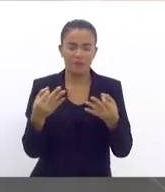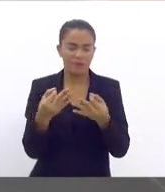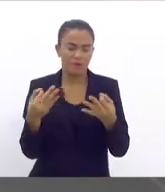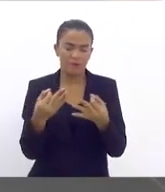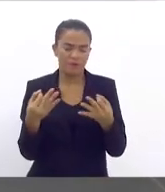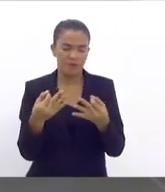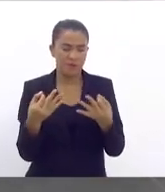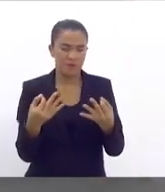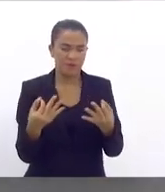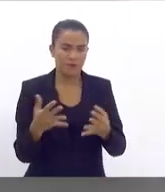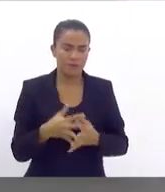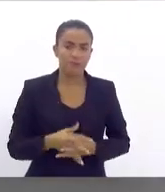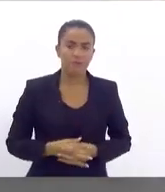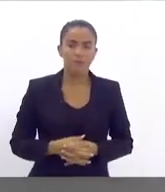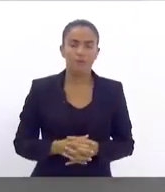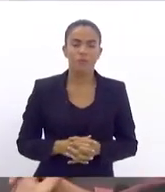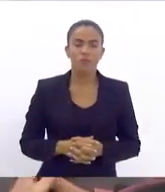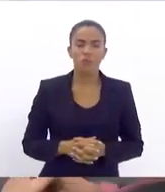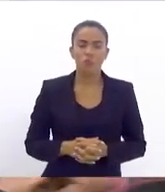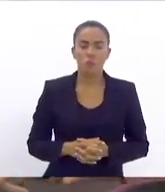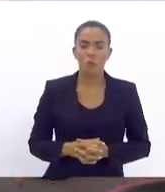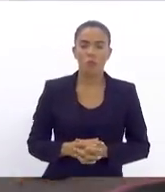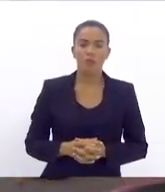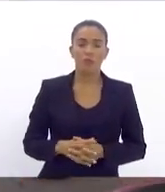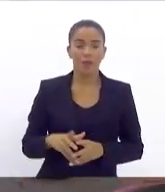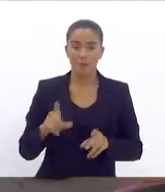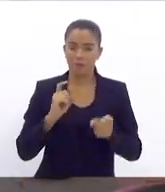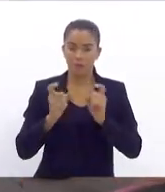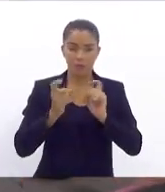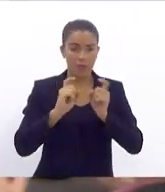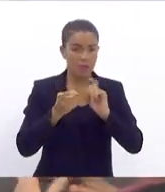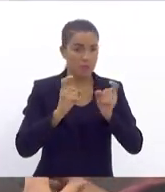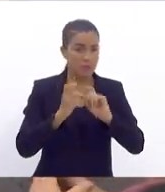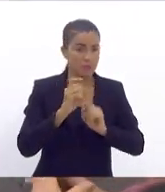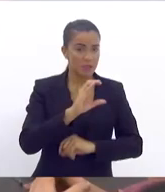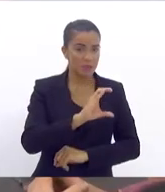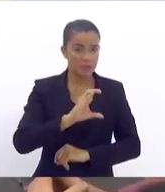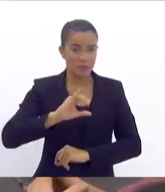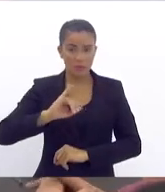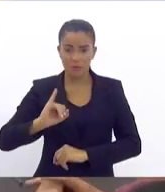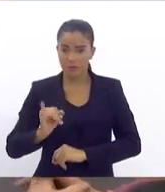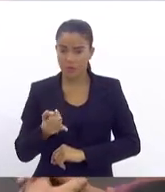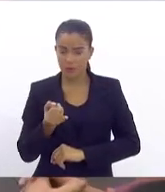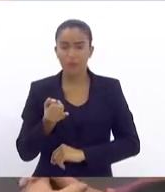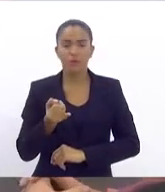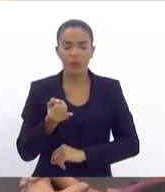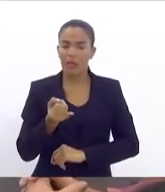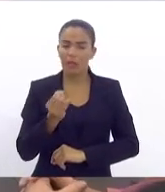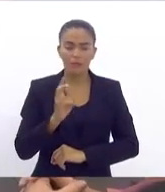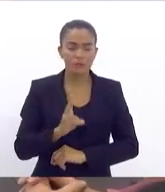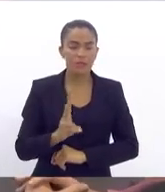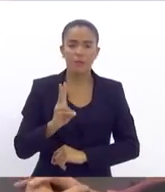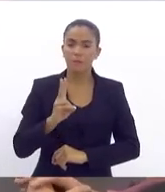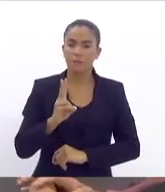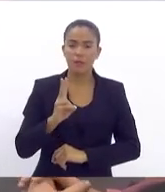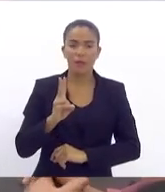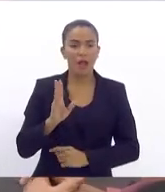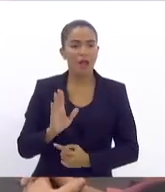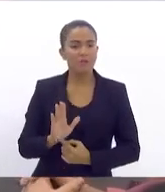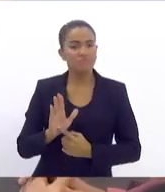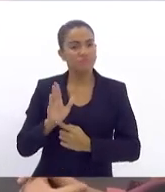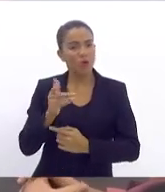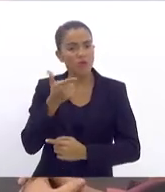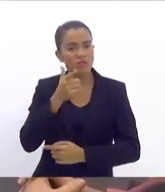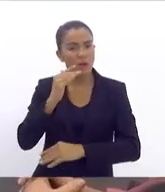o posicionamento do... que essa reunião da CCJ ela se reproduza no plenário